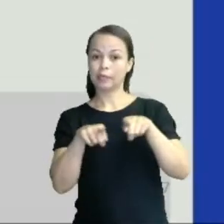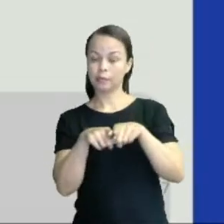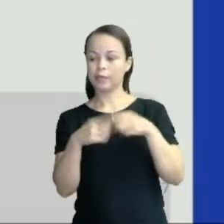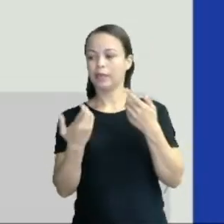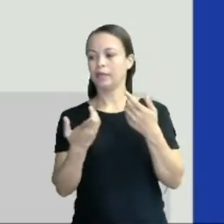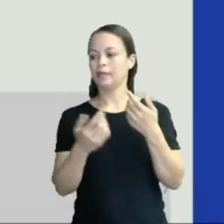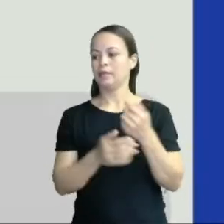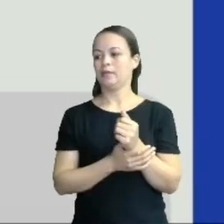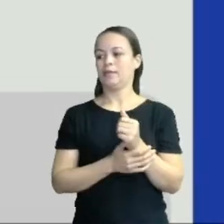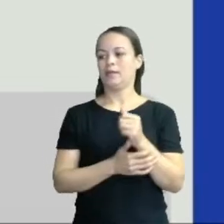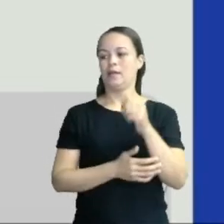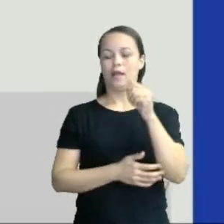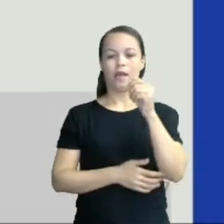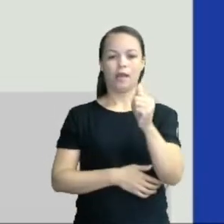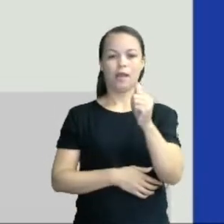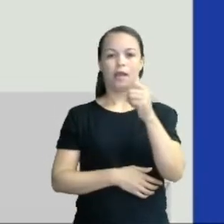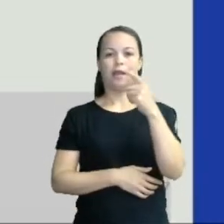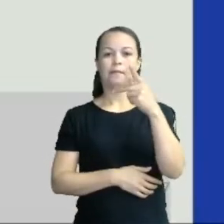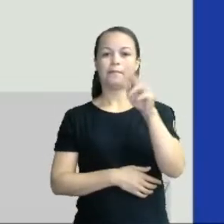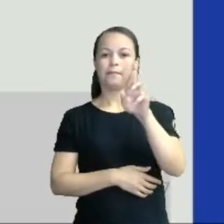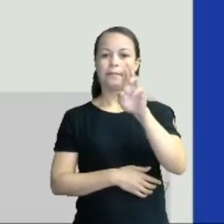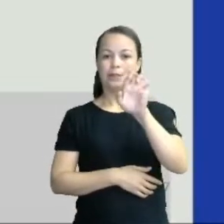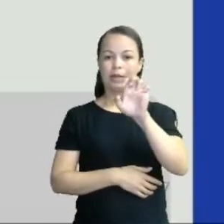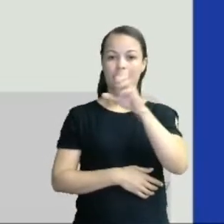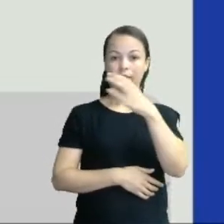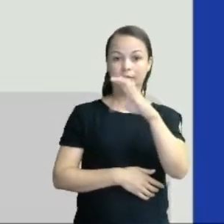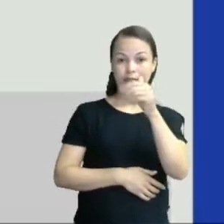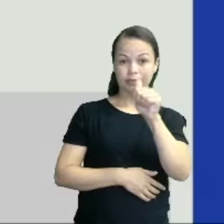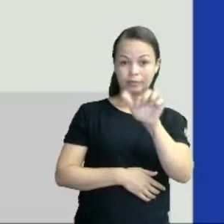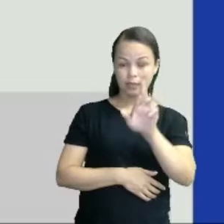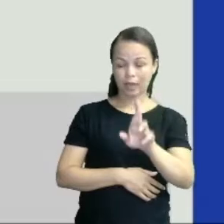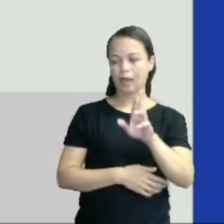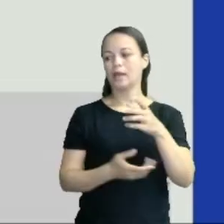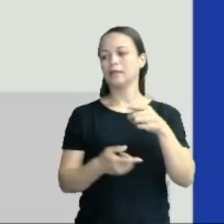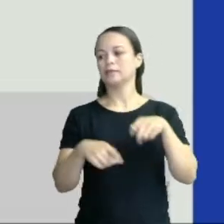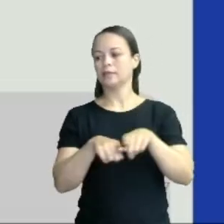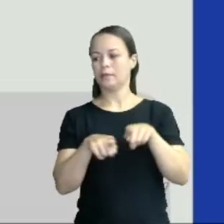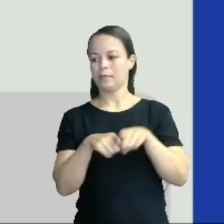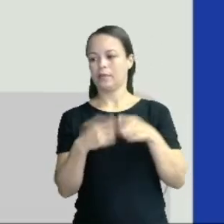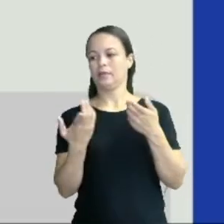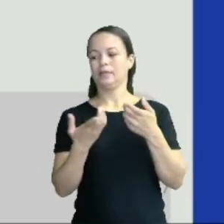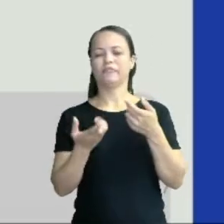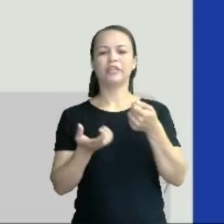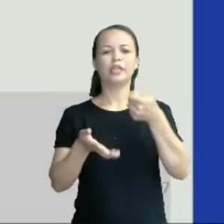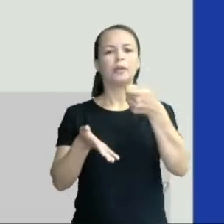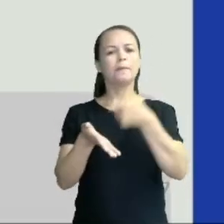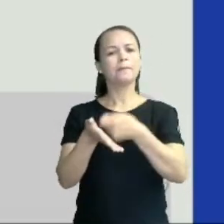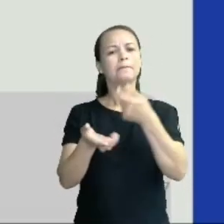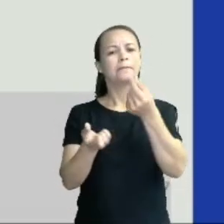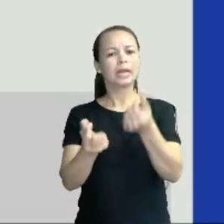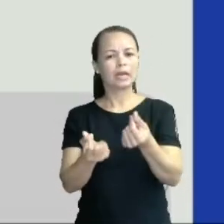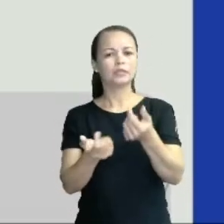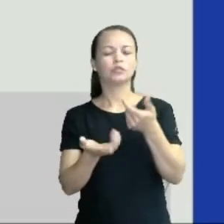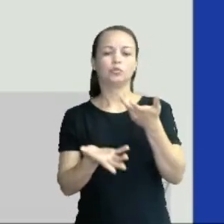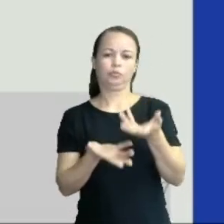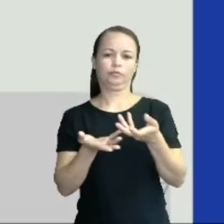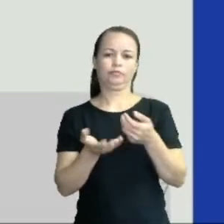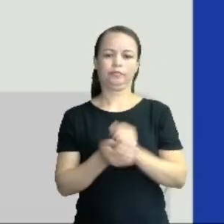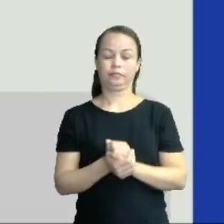temos apressar com C cedilha, que quer dizer definir preço. Outro